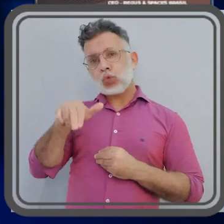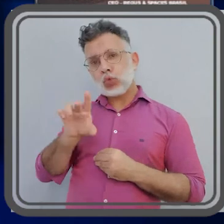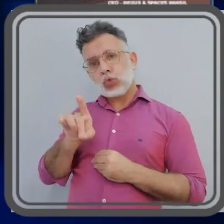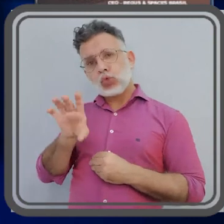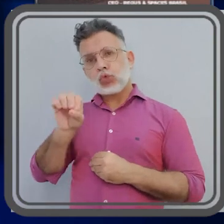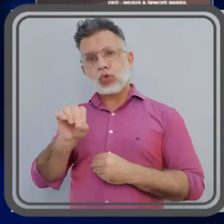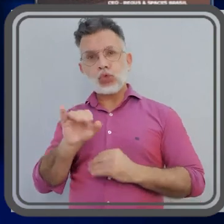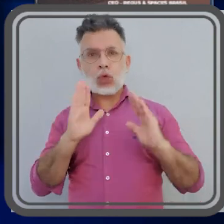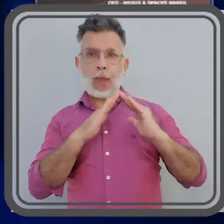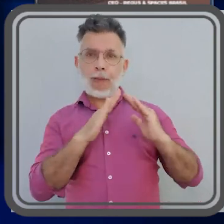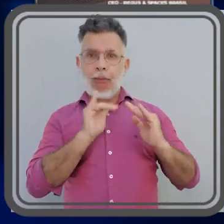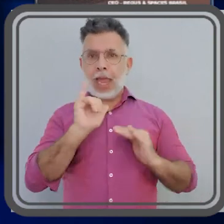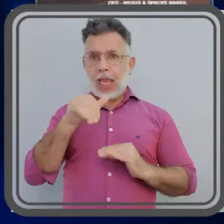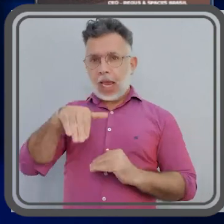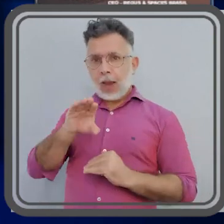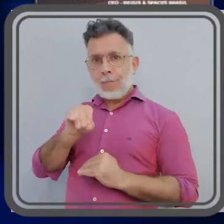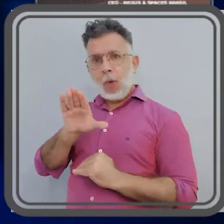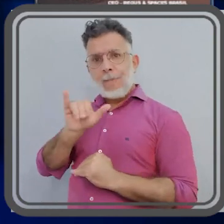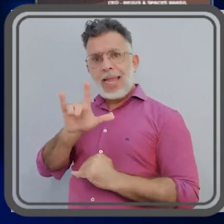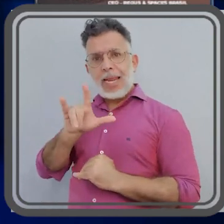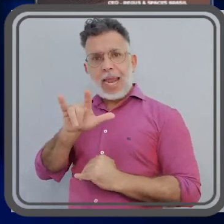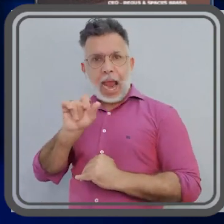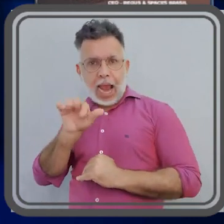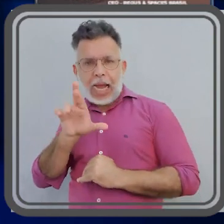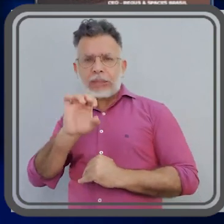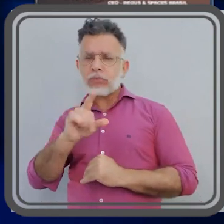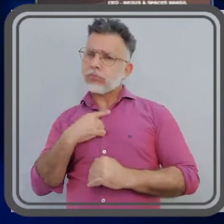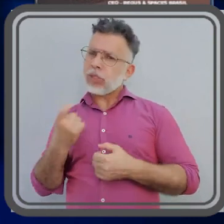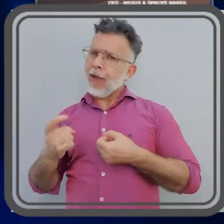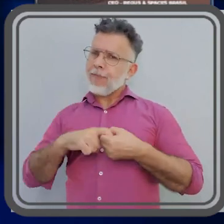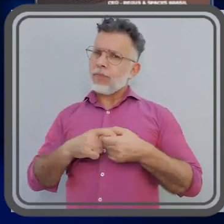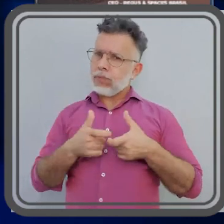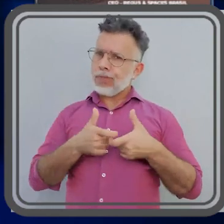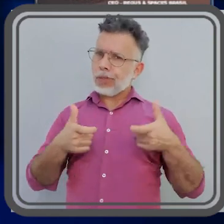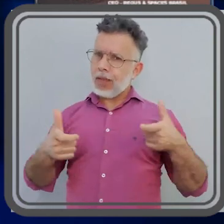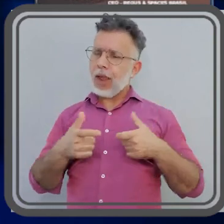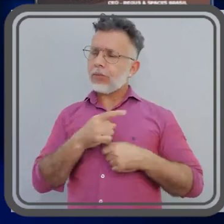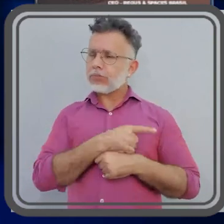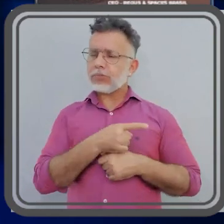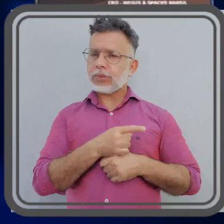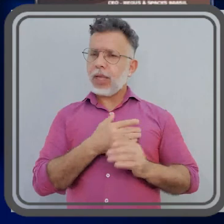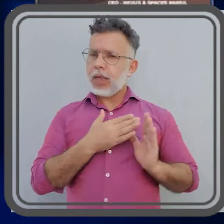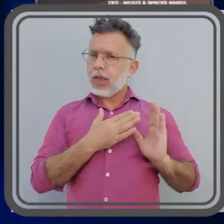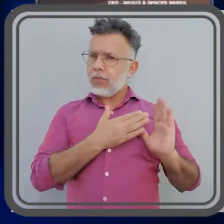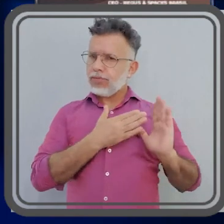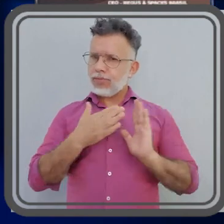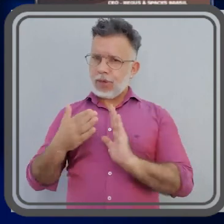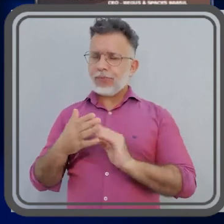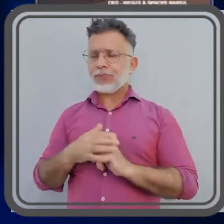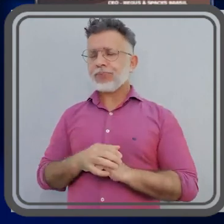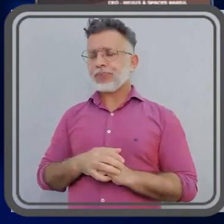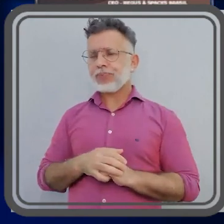Eu acredito que deve ter uma retomada em algum momento nas cotações desses ativos.